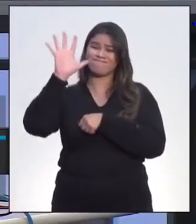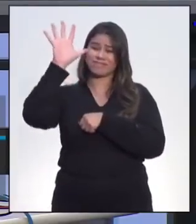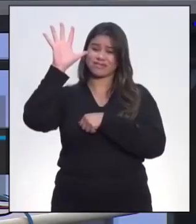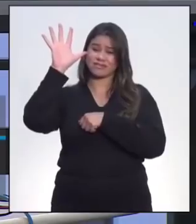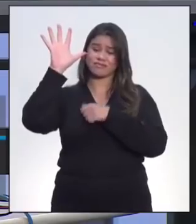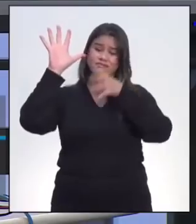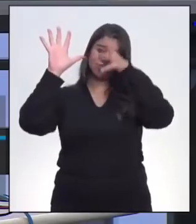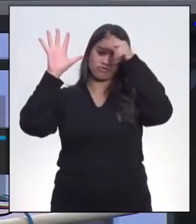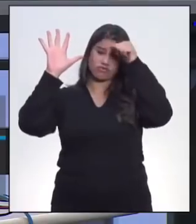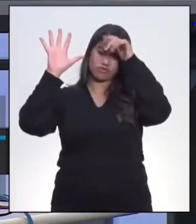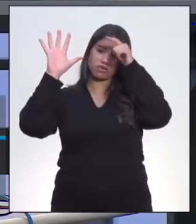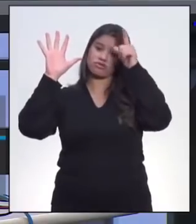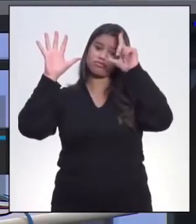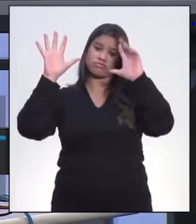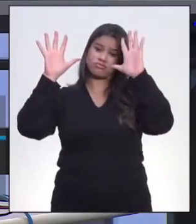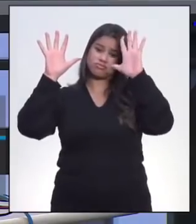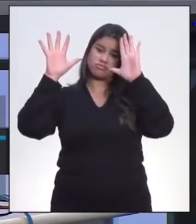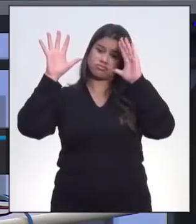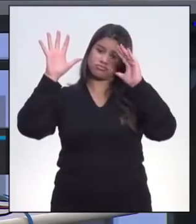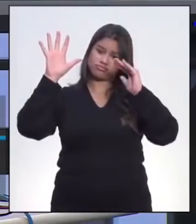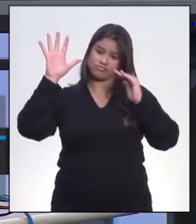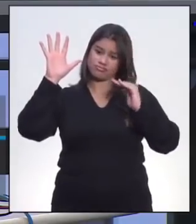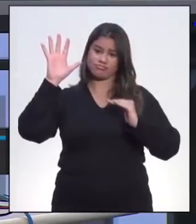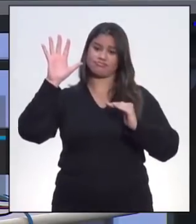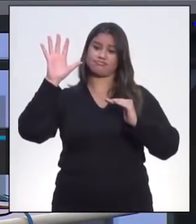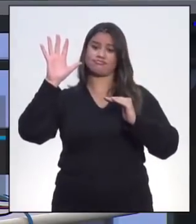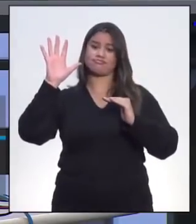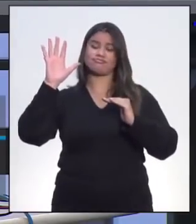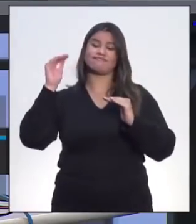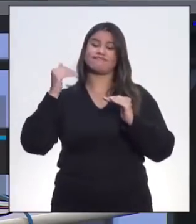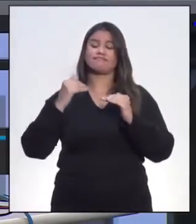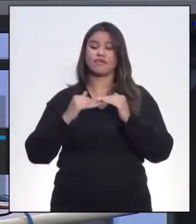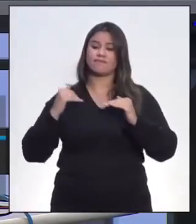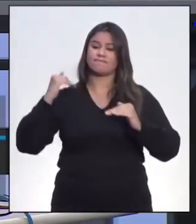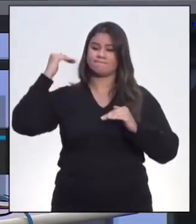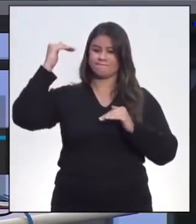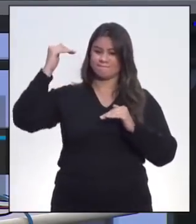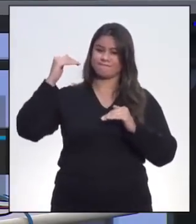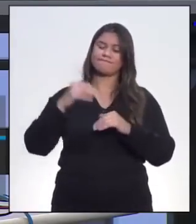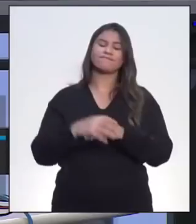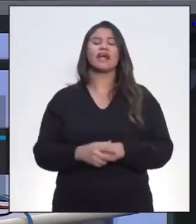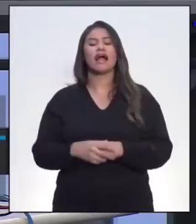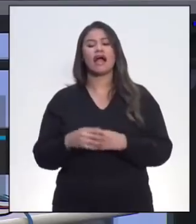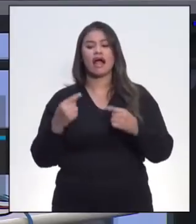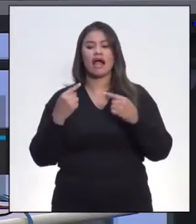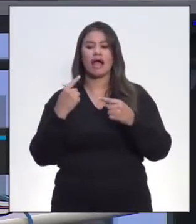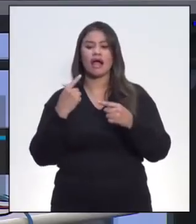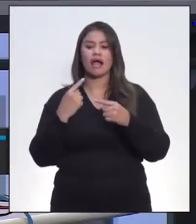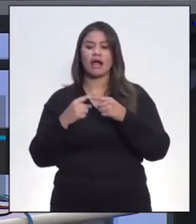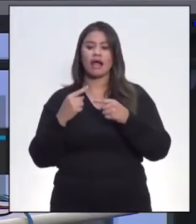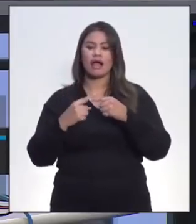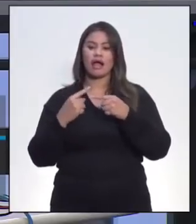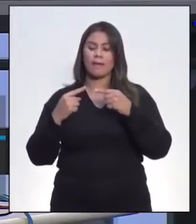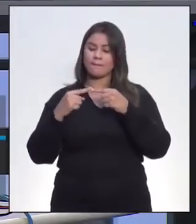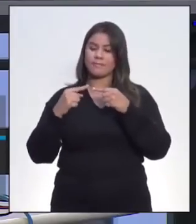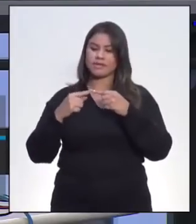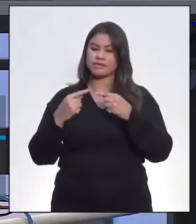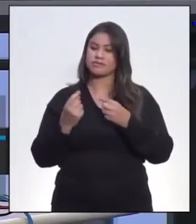parte da coisa, né? Oferta e demanda. Mas isso é uma aula diferente. A gente hoje vai